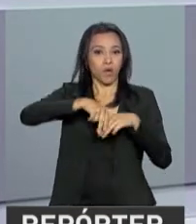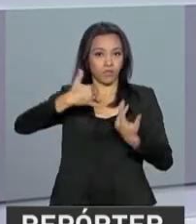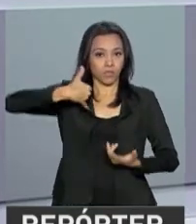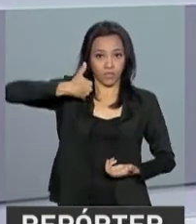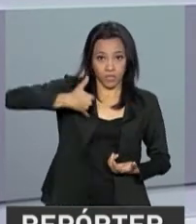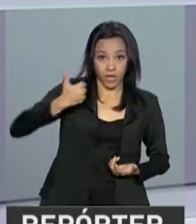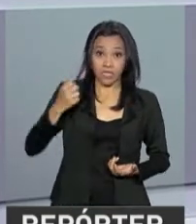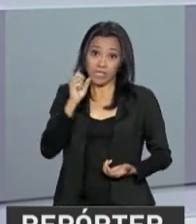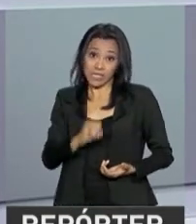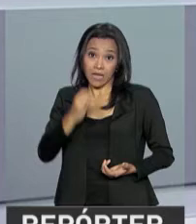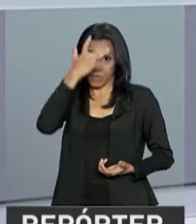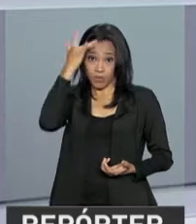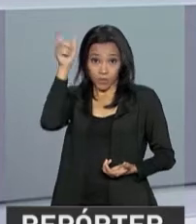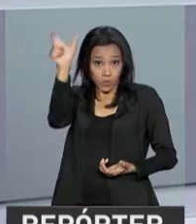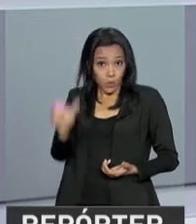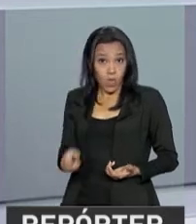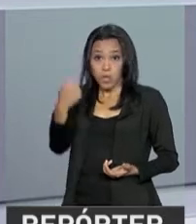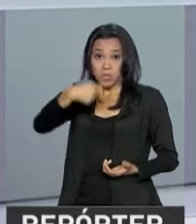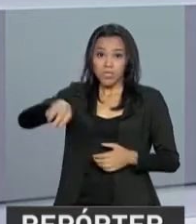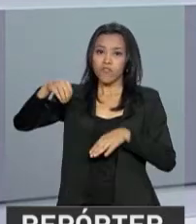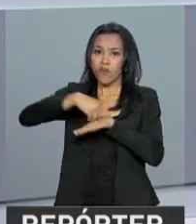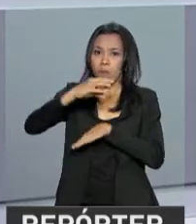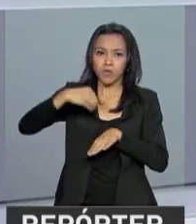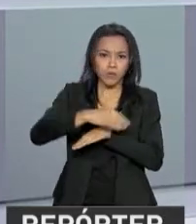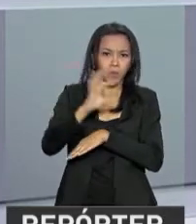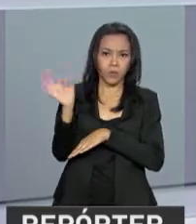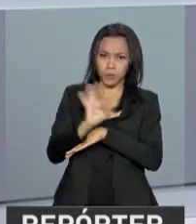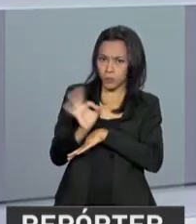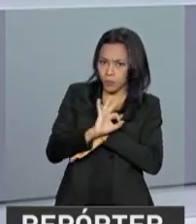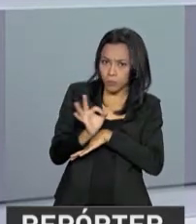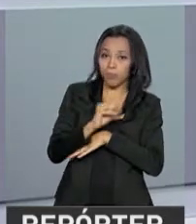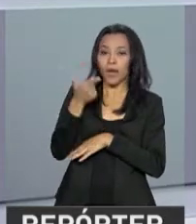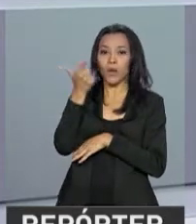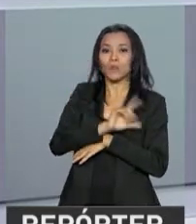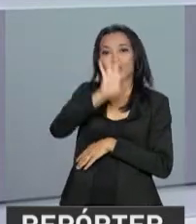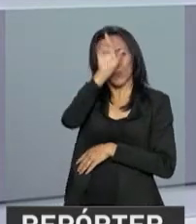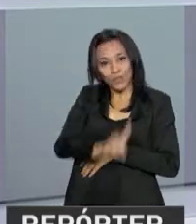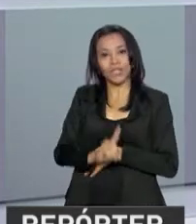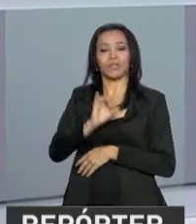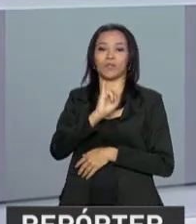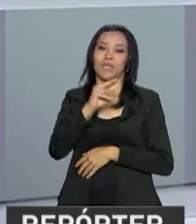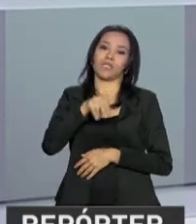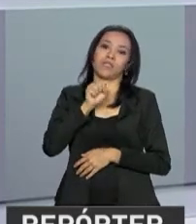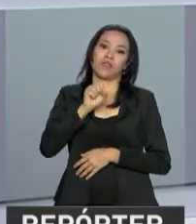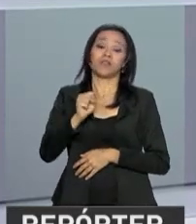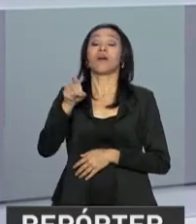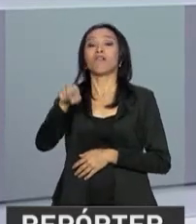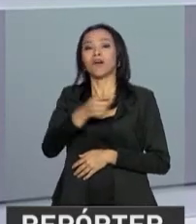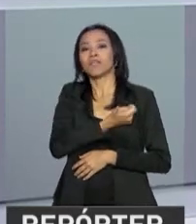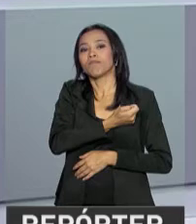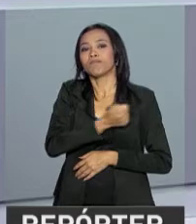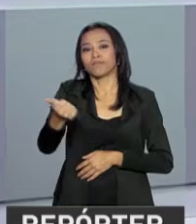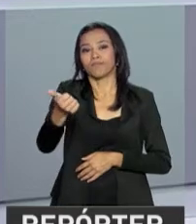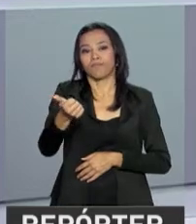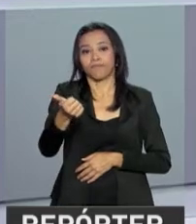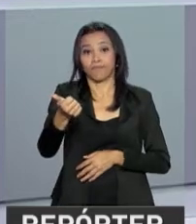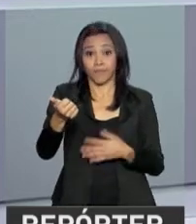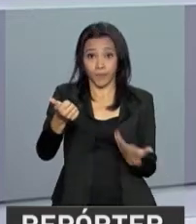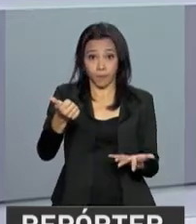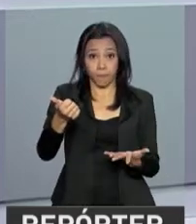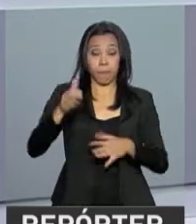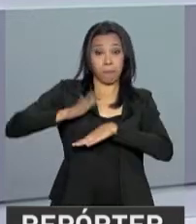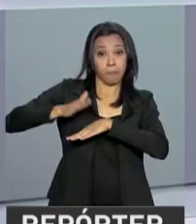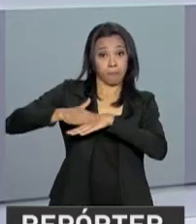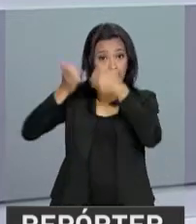em que o segurado não precisar fornecer mais informações para reconhecer o direito, a concessão do benefício será automática. Segundo